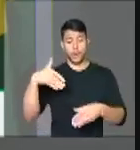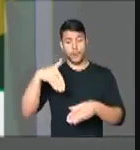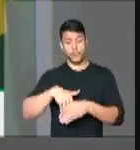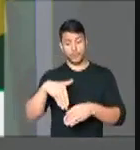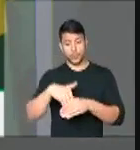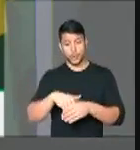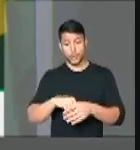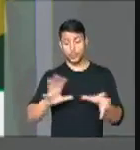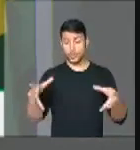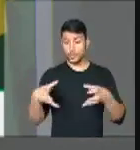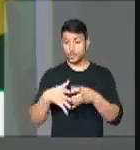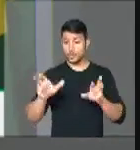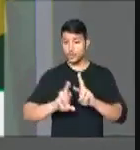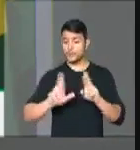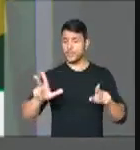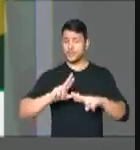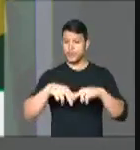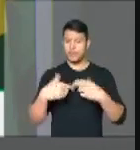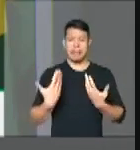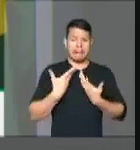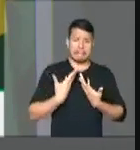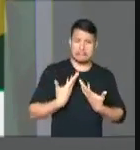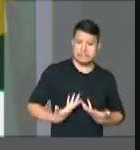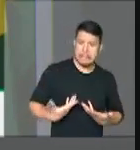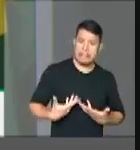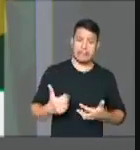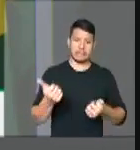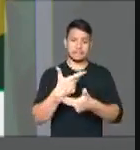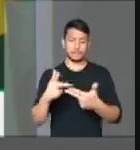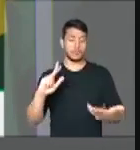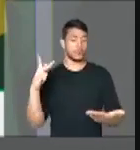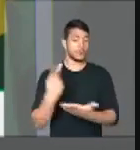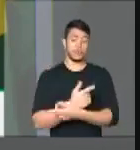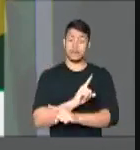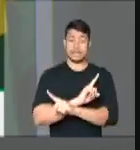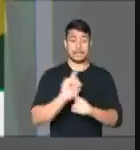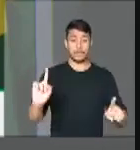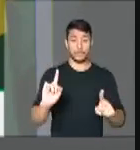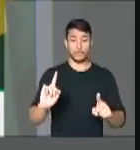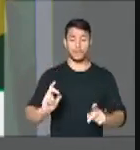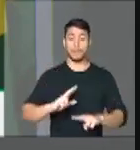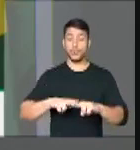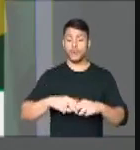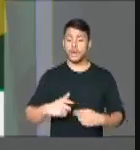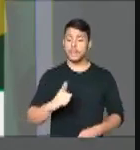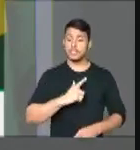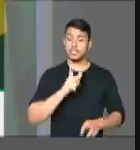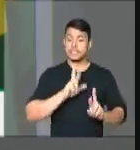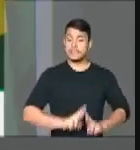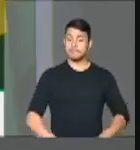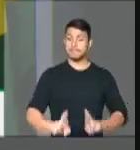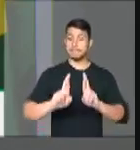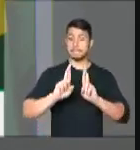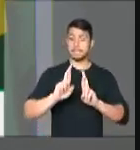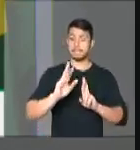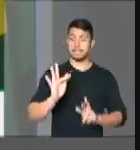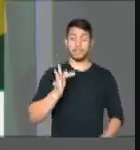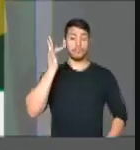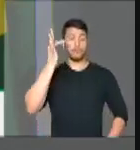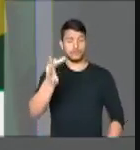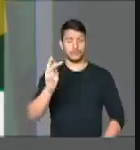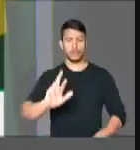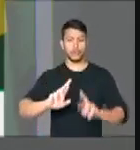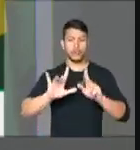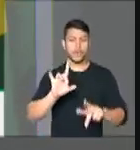ano porque eles estavam cansados apenas do que estava acontecendo. Eles votaram diferente porque eles tinham esperança, não só olhando